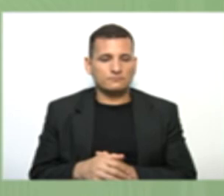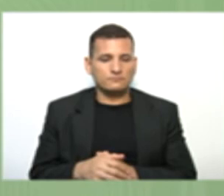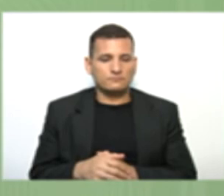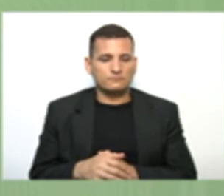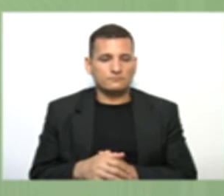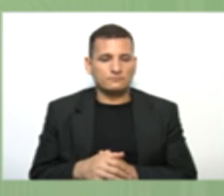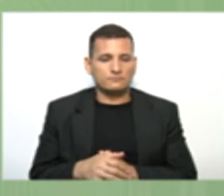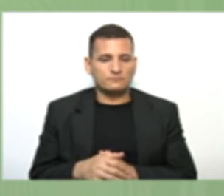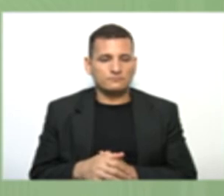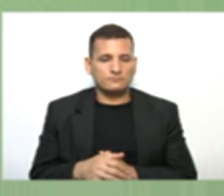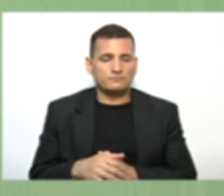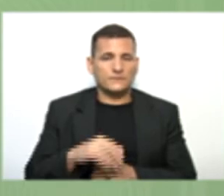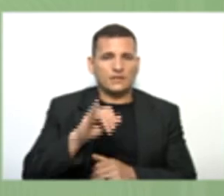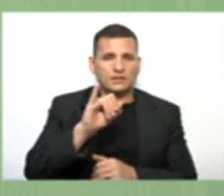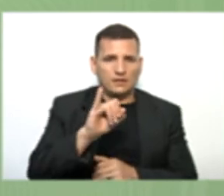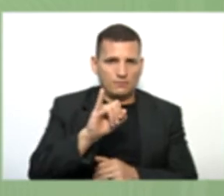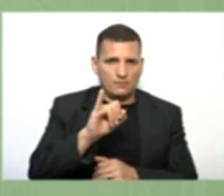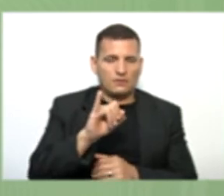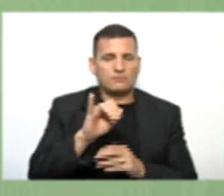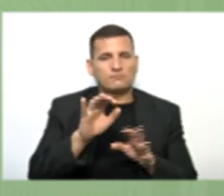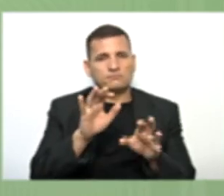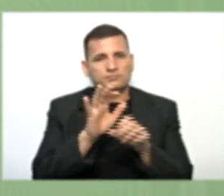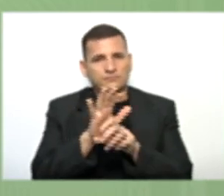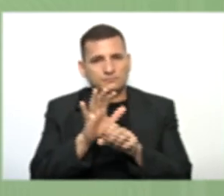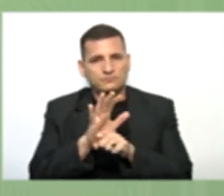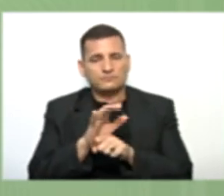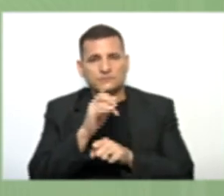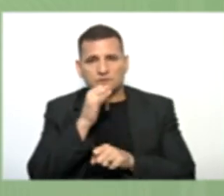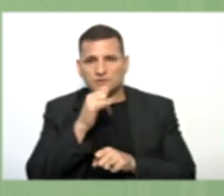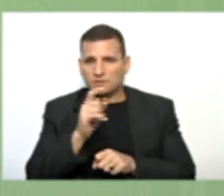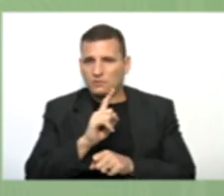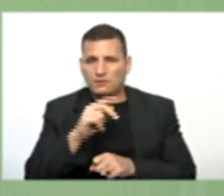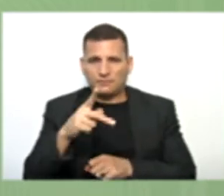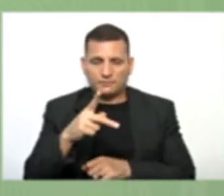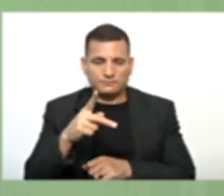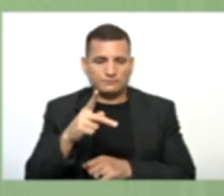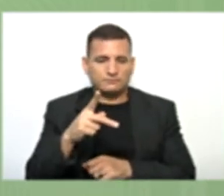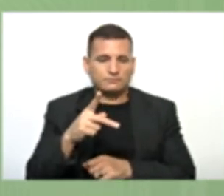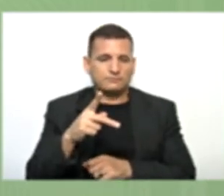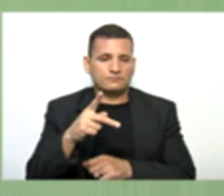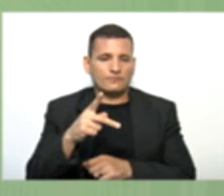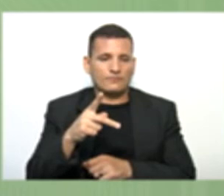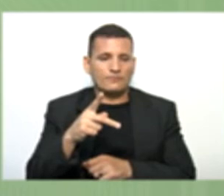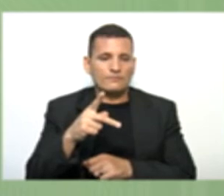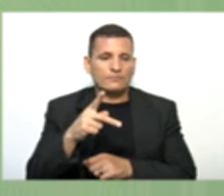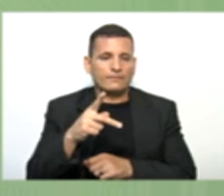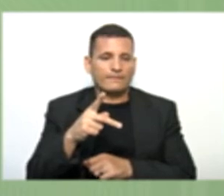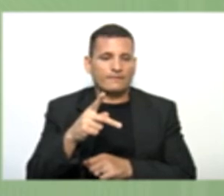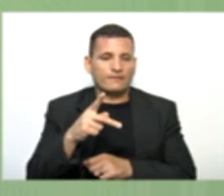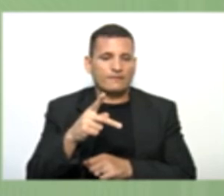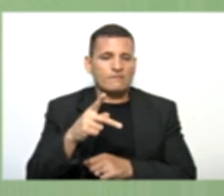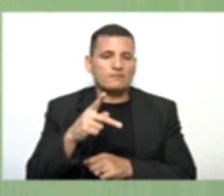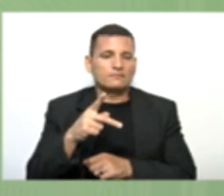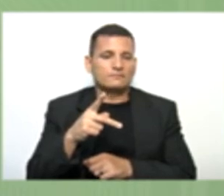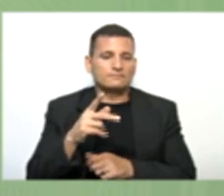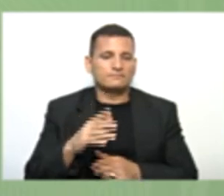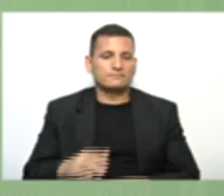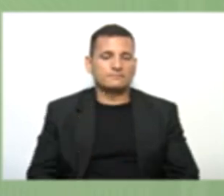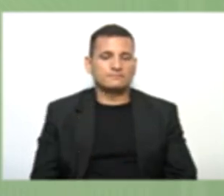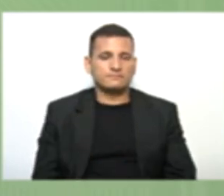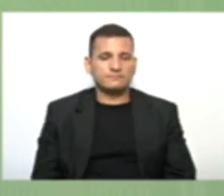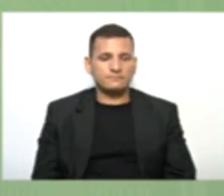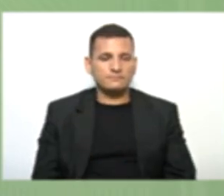quem não é par. E eu vou imprimir, justamente para que o usuário possa saber, né? Ímpar